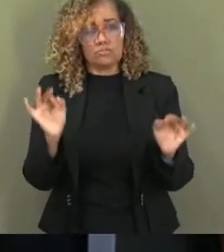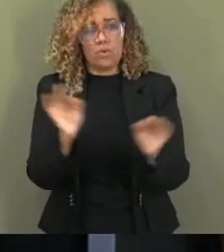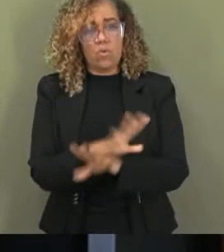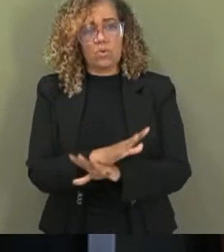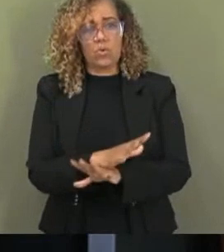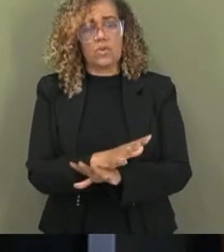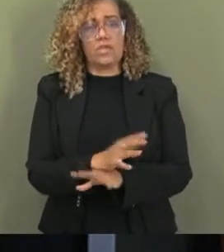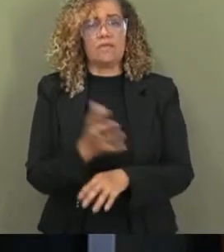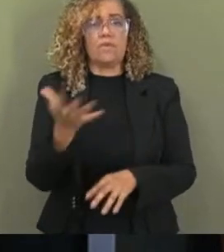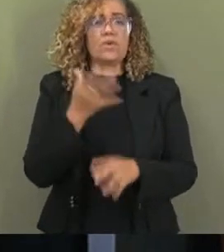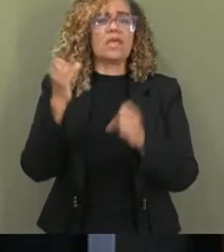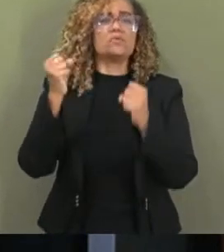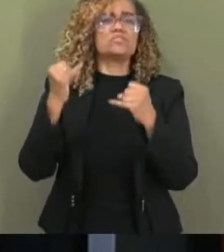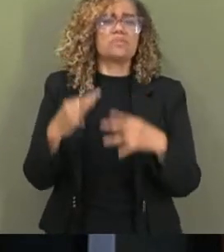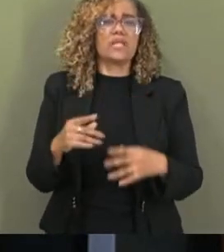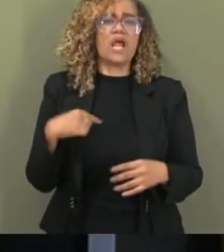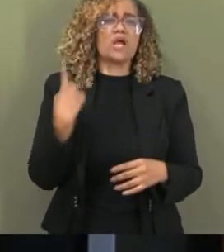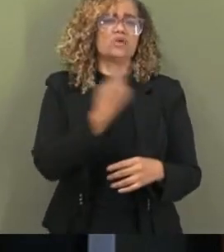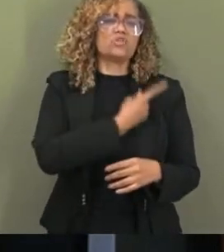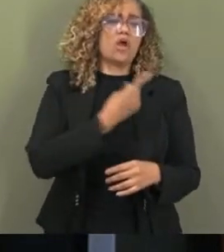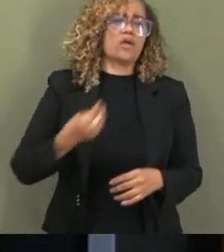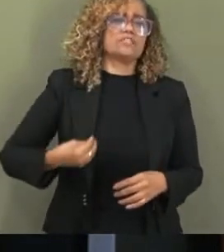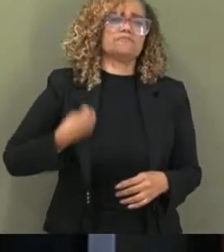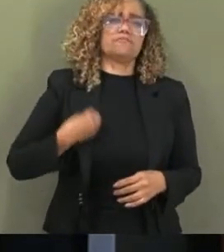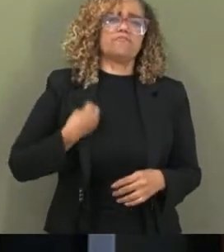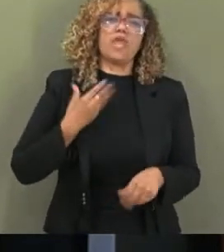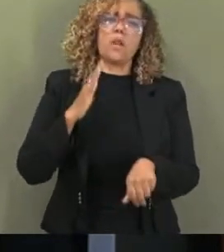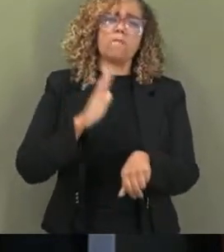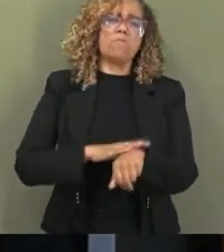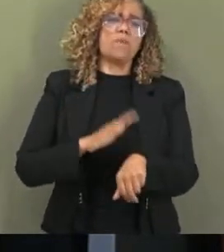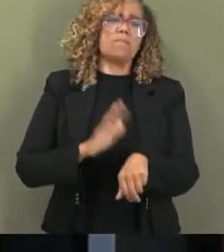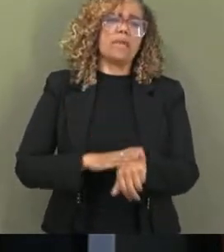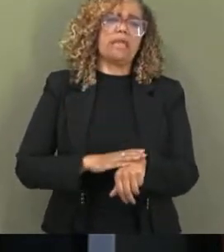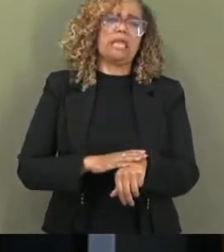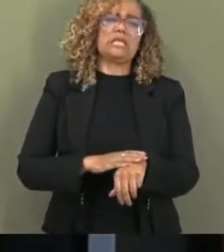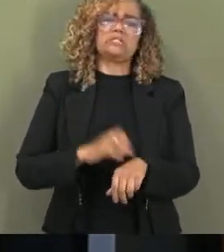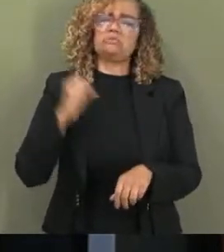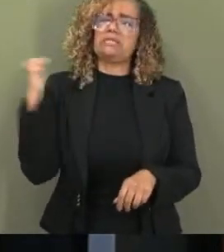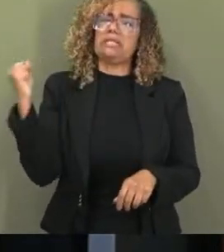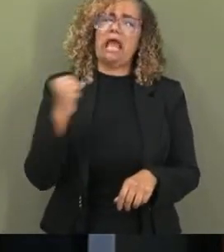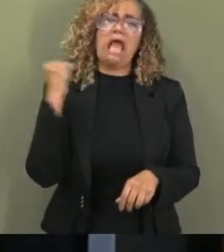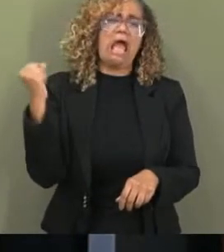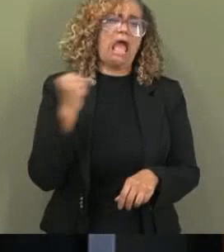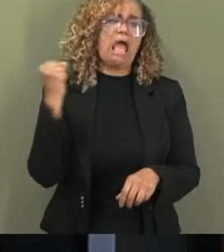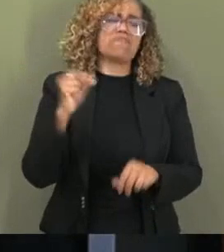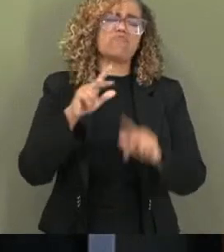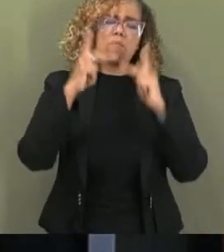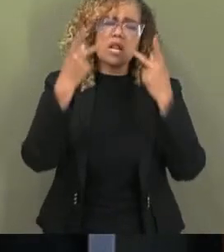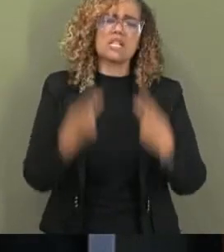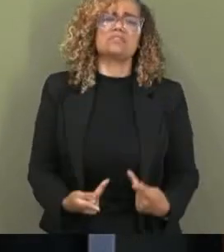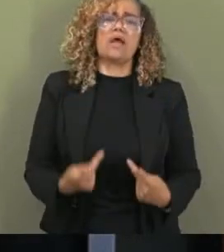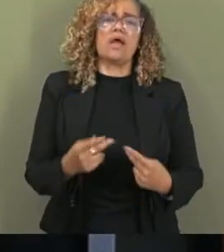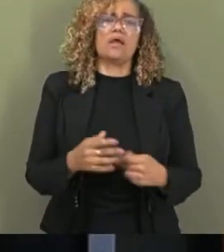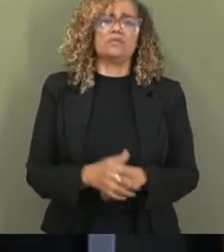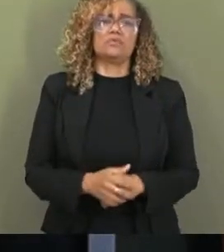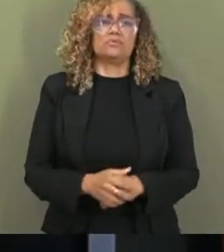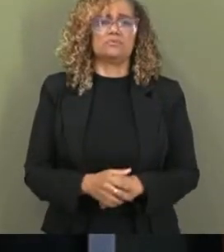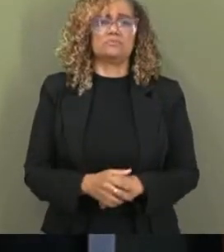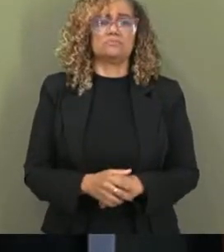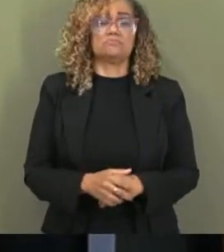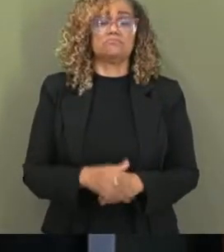dizer que nós estamos vivendo um momento dramático, humanitário.